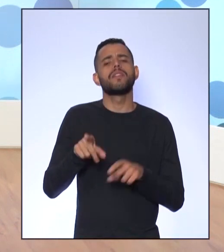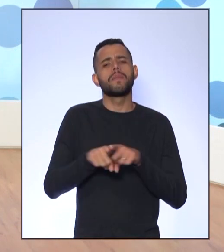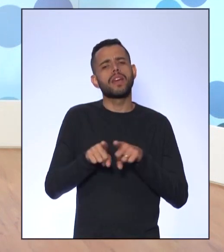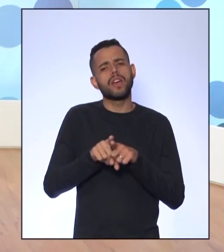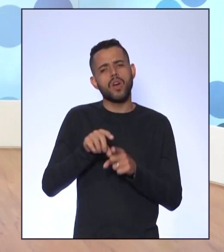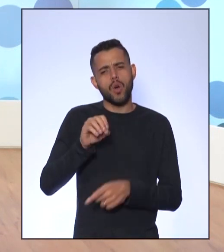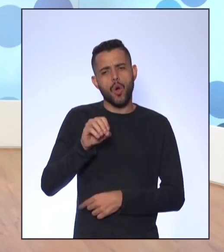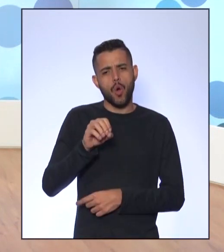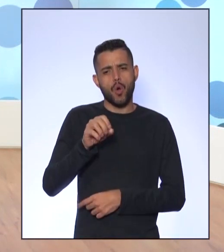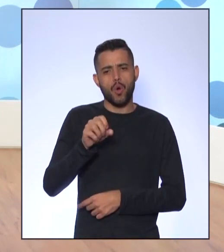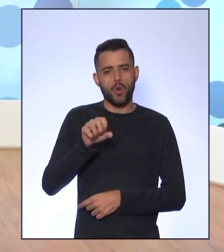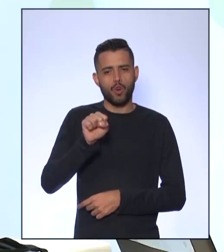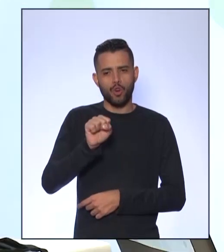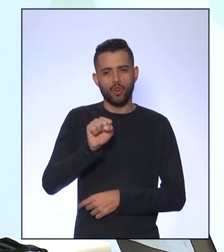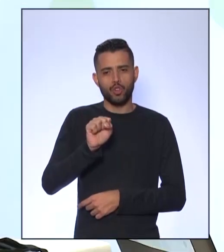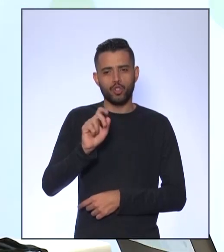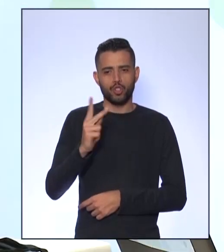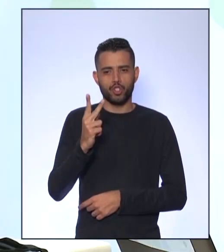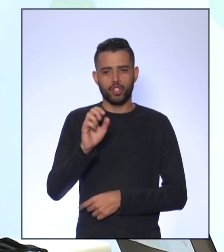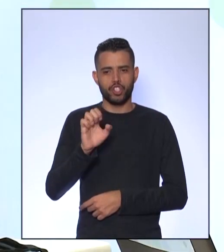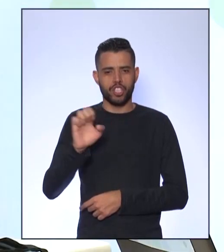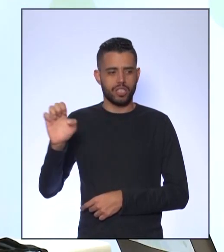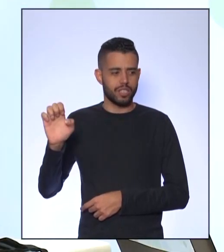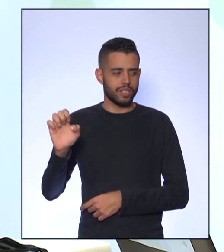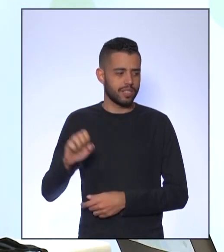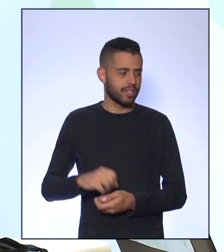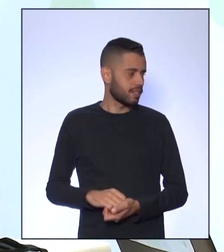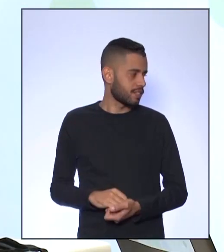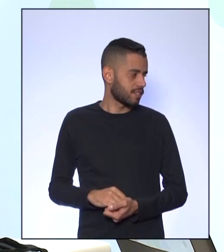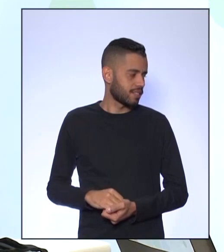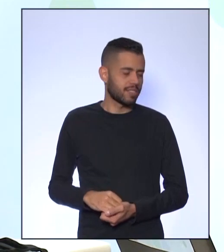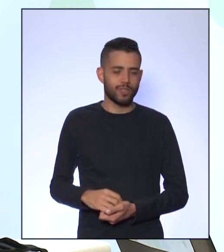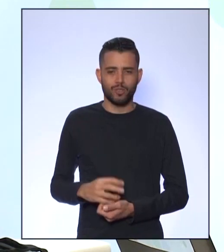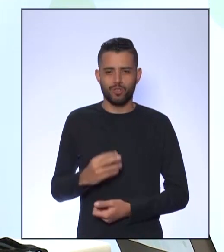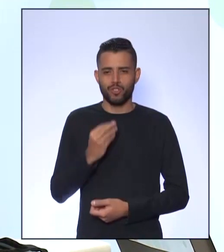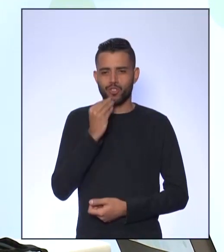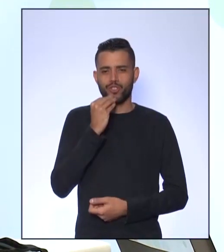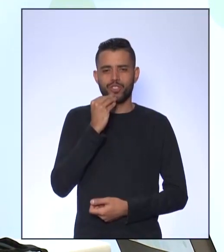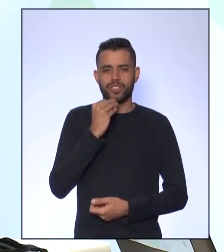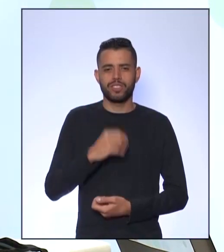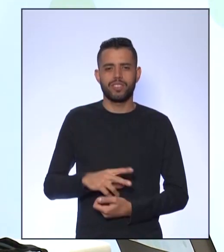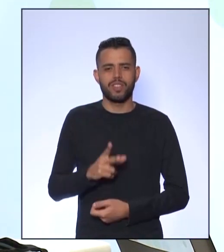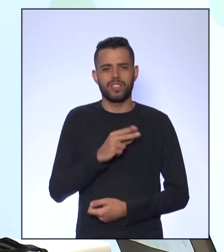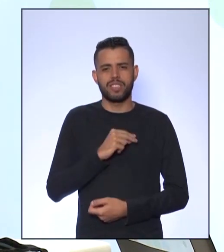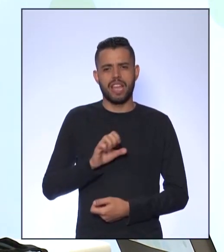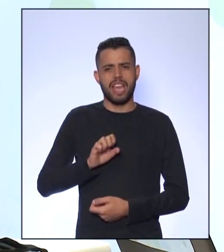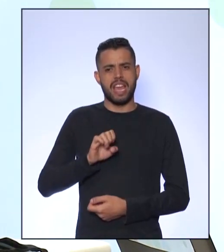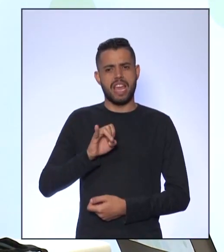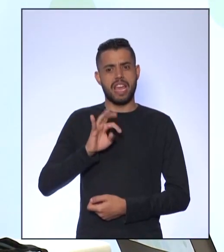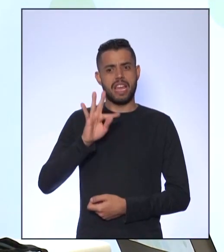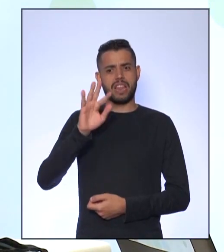de falar quando eu estou conversando com alguém, sabe? Nós. E outra também, eles... Eita.